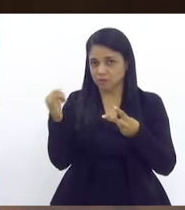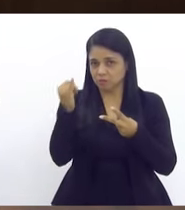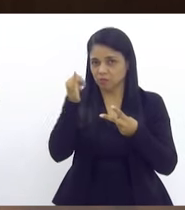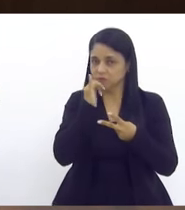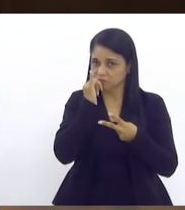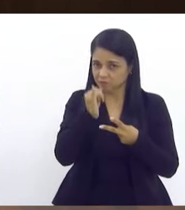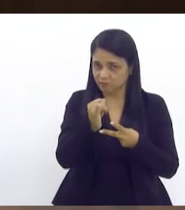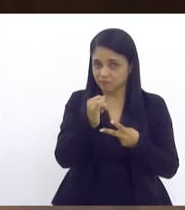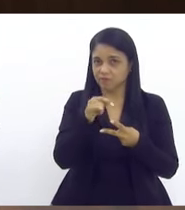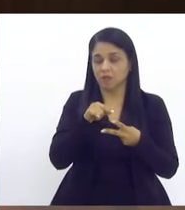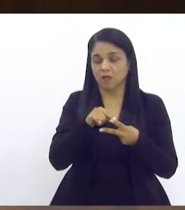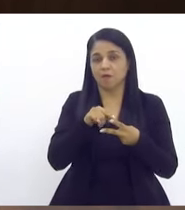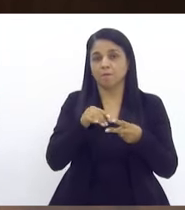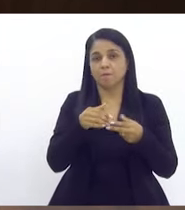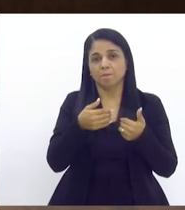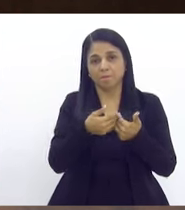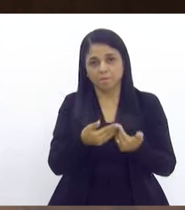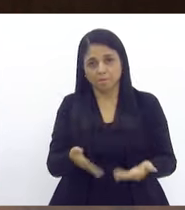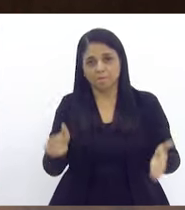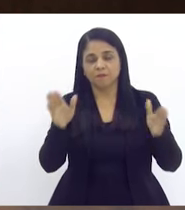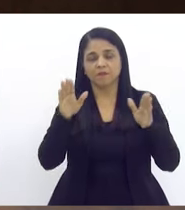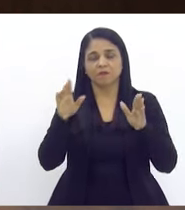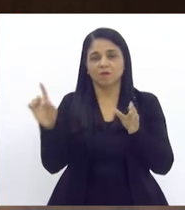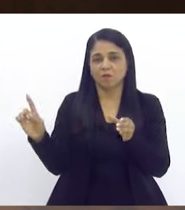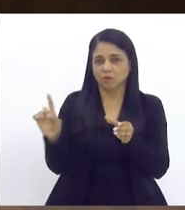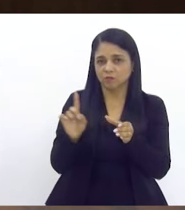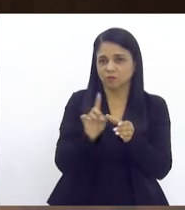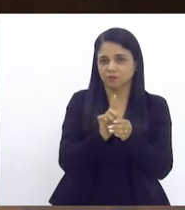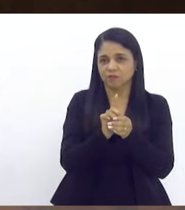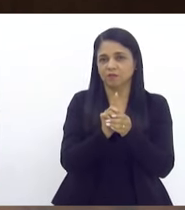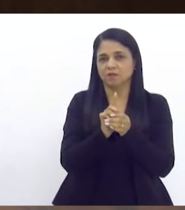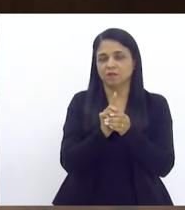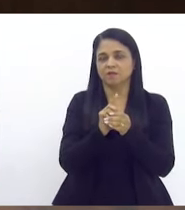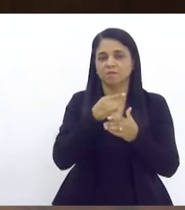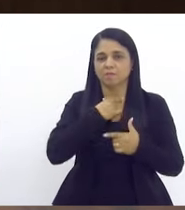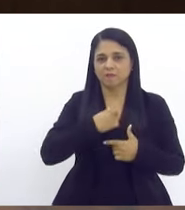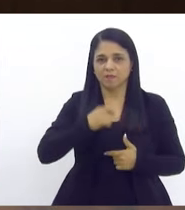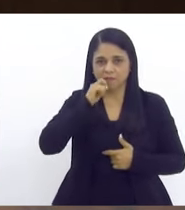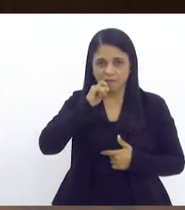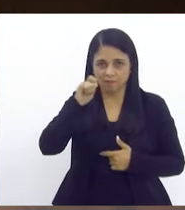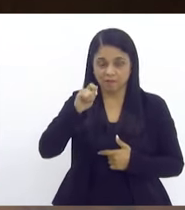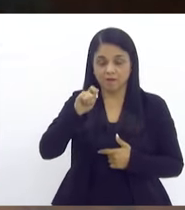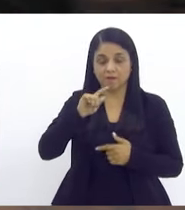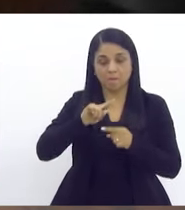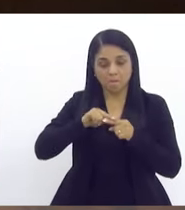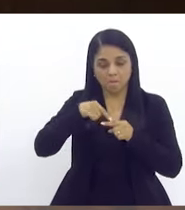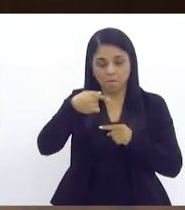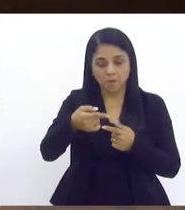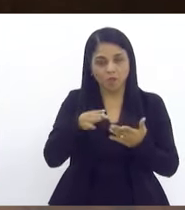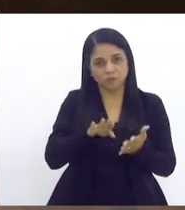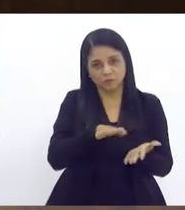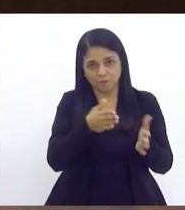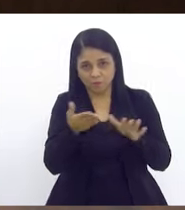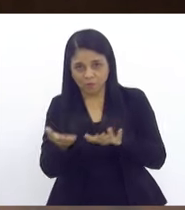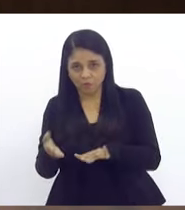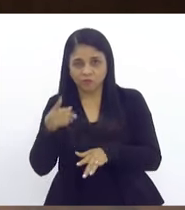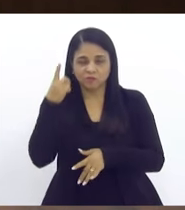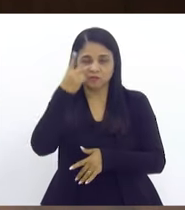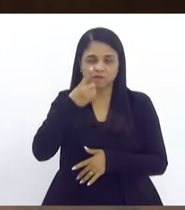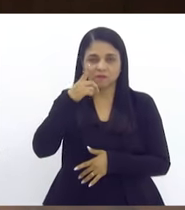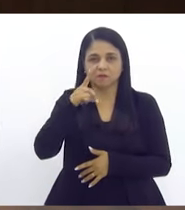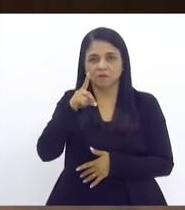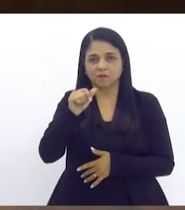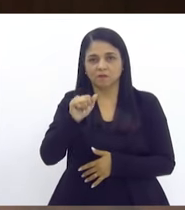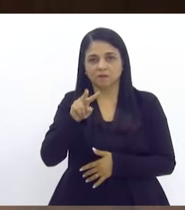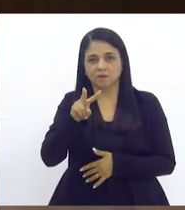para abrir a coautoria já solicitada aqui, para a medalha Tiradentes pós-mortem ao deputado federal Dave